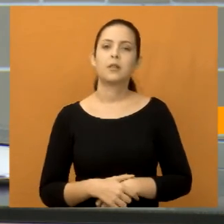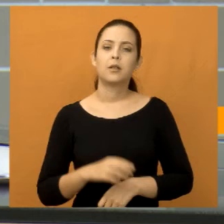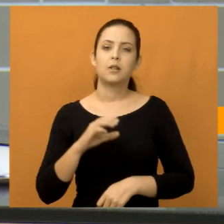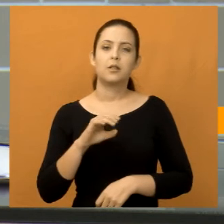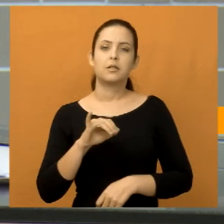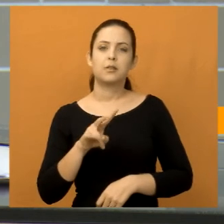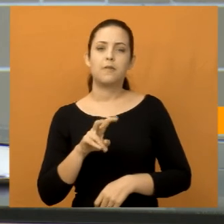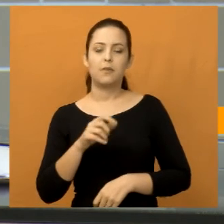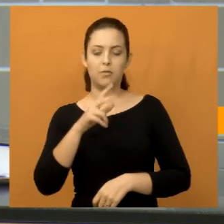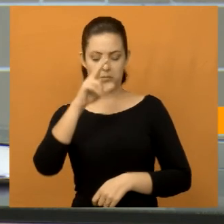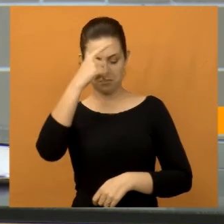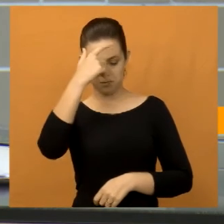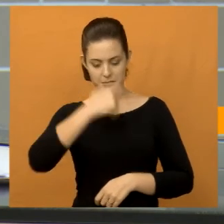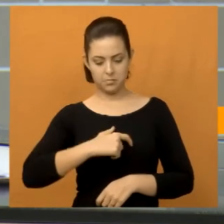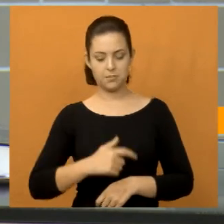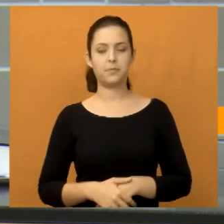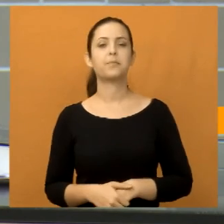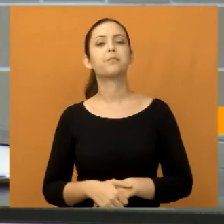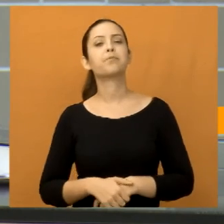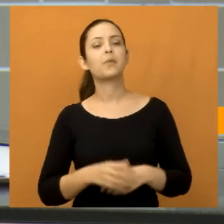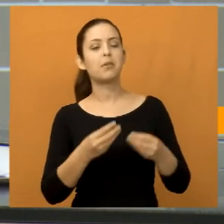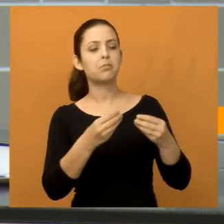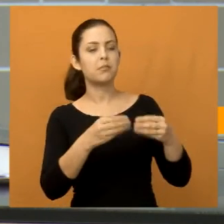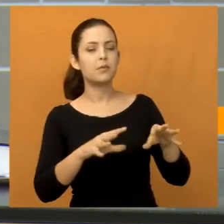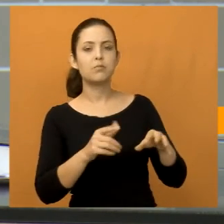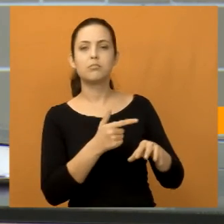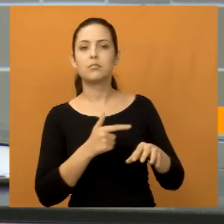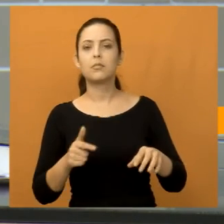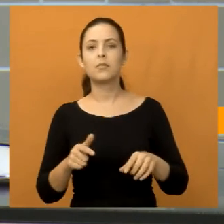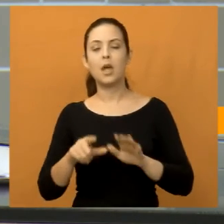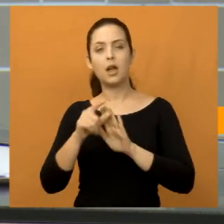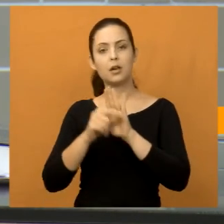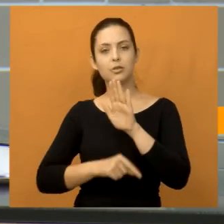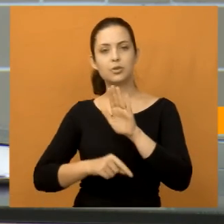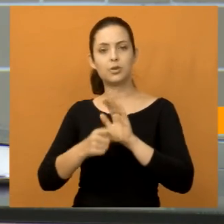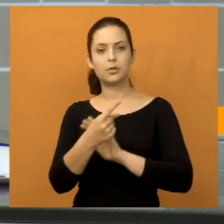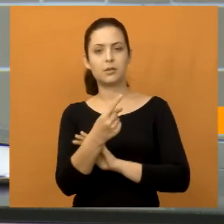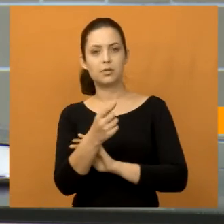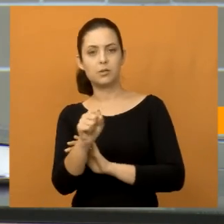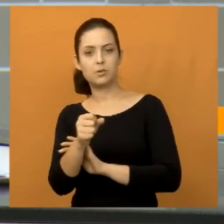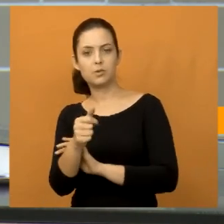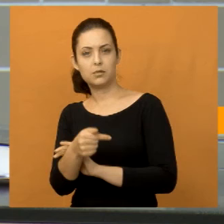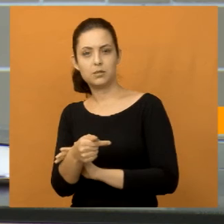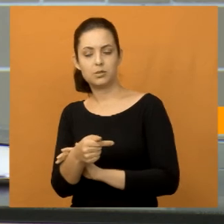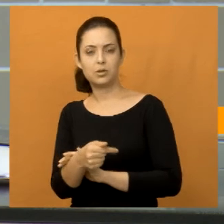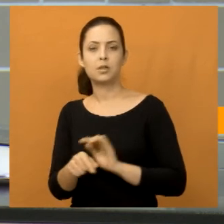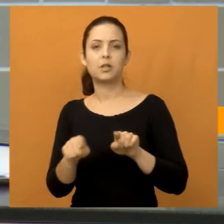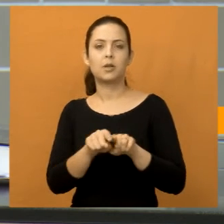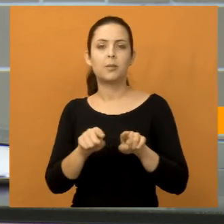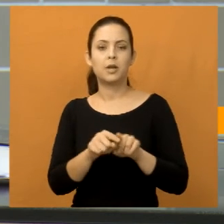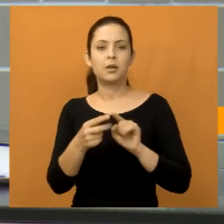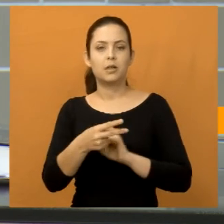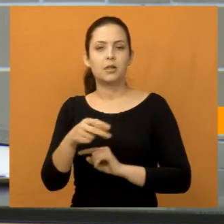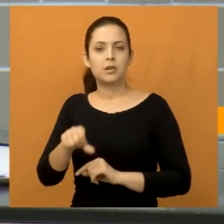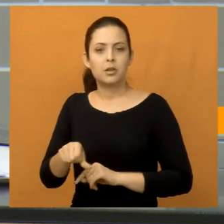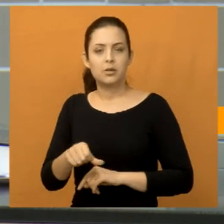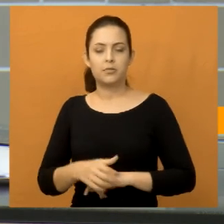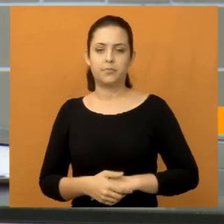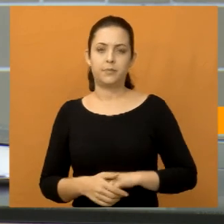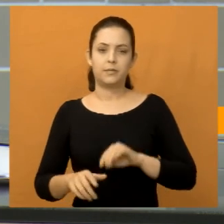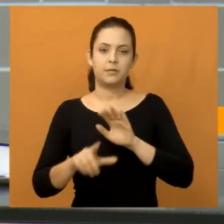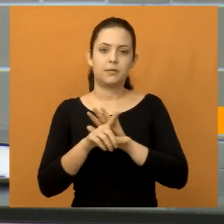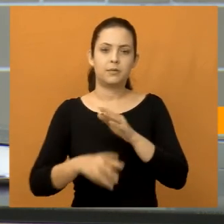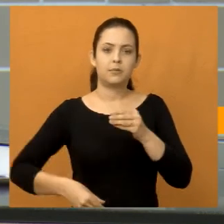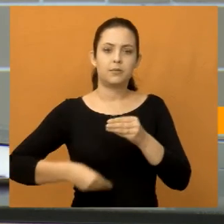Cível: sem prejuízo do disposto pelos artigos 187 e 229 da